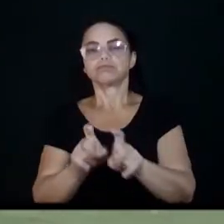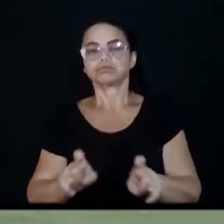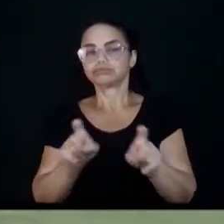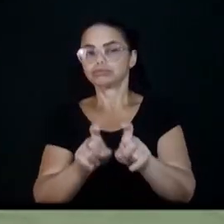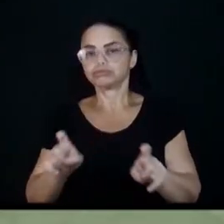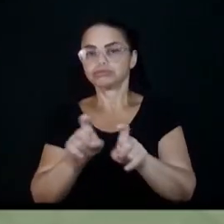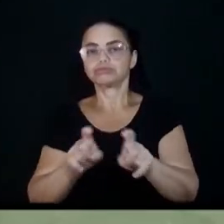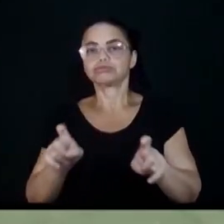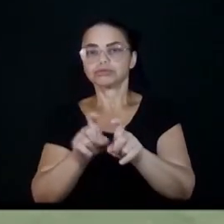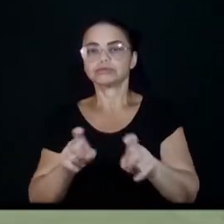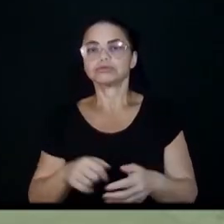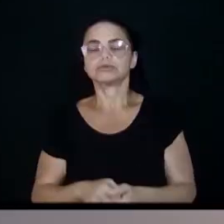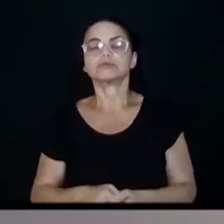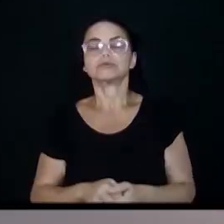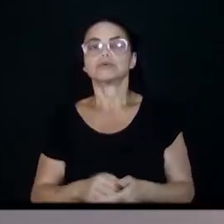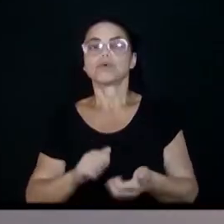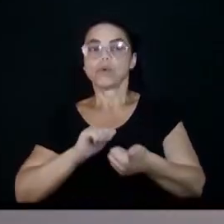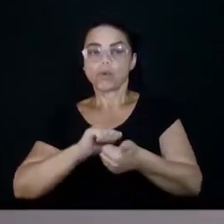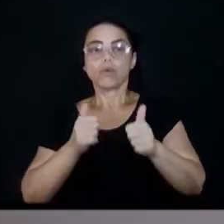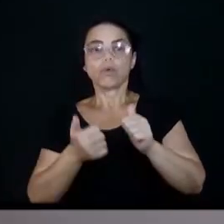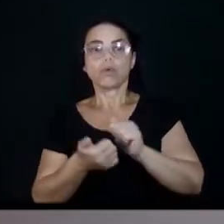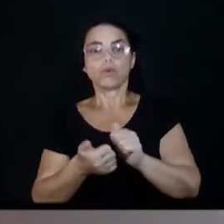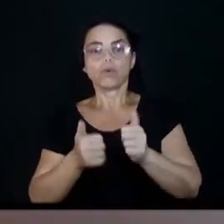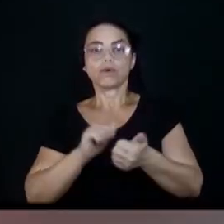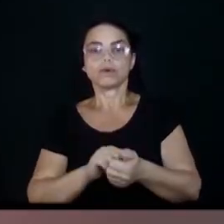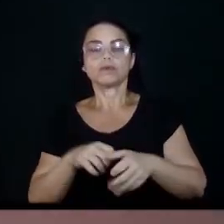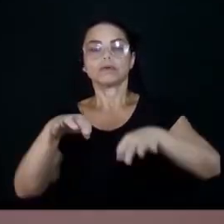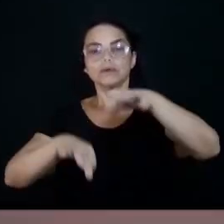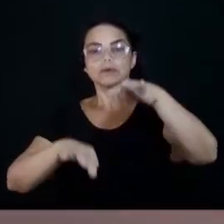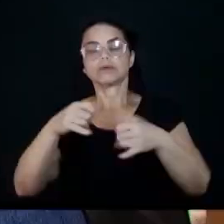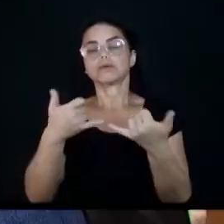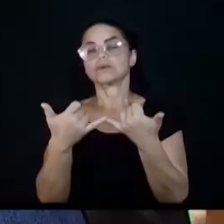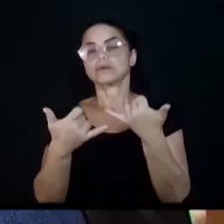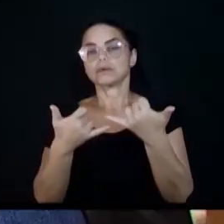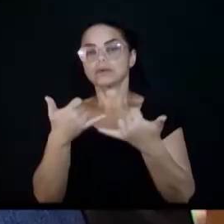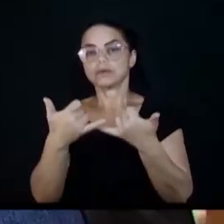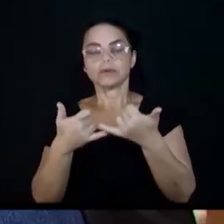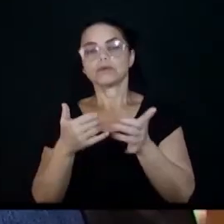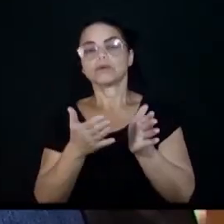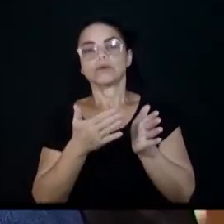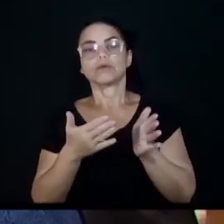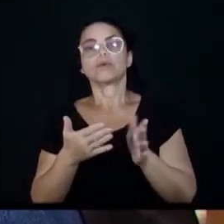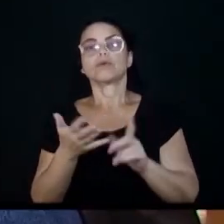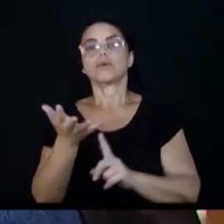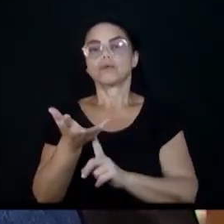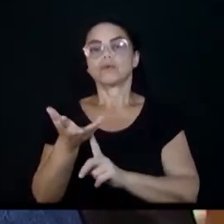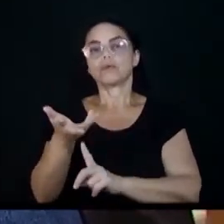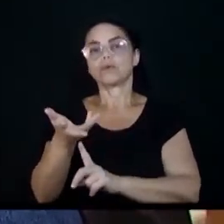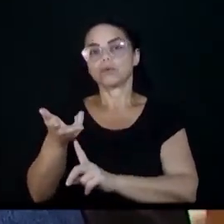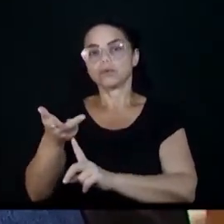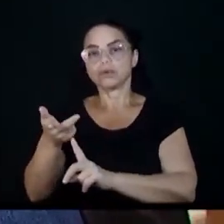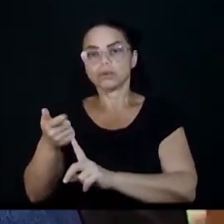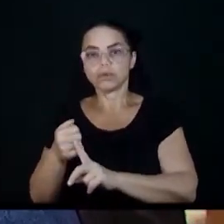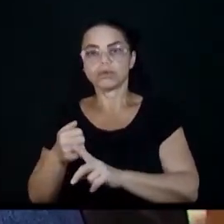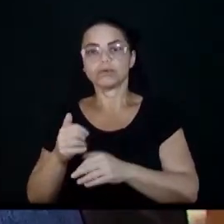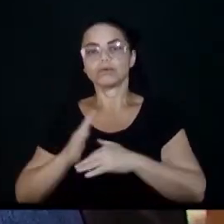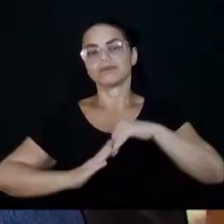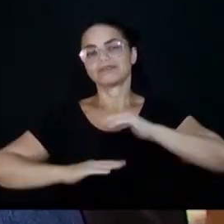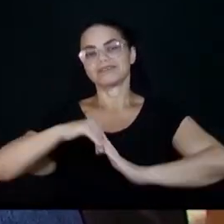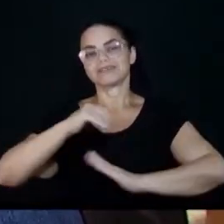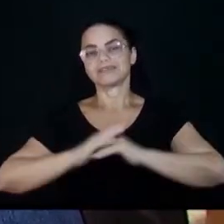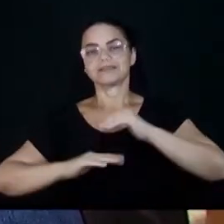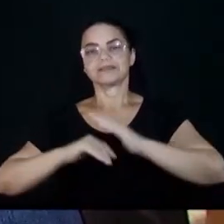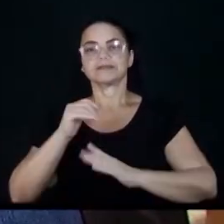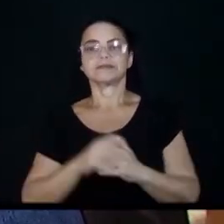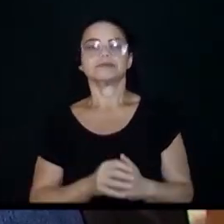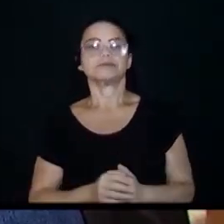de jogos, tem a oficina de brincadeiras, de artesanato e talvez eu esteja esquecendo outras. São tantas,